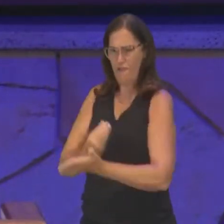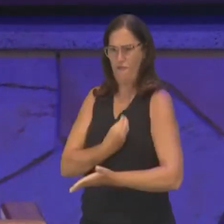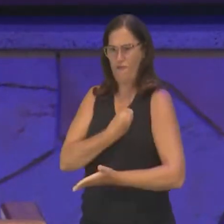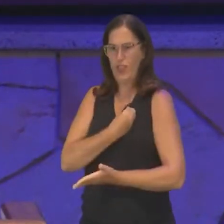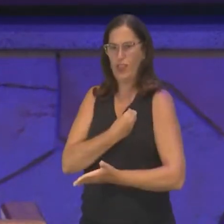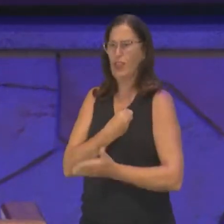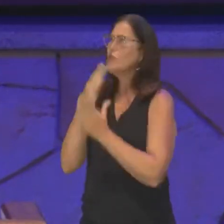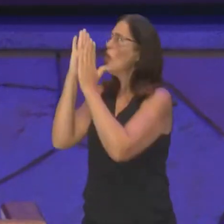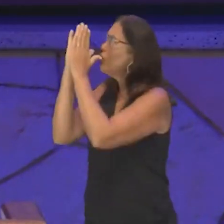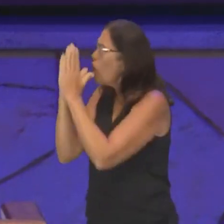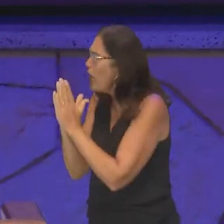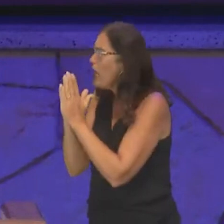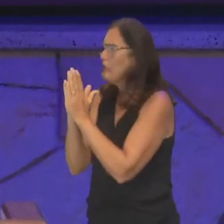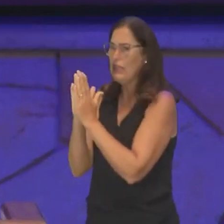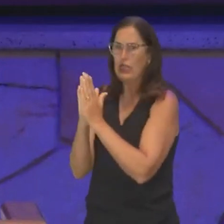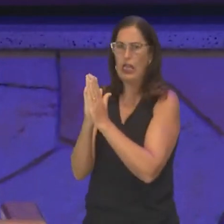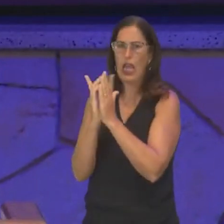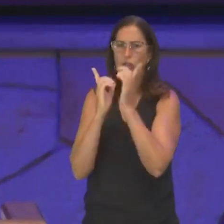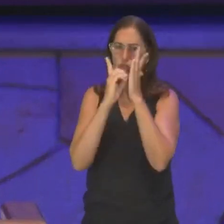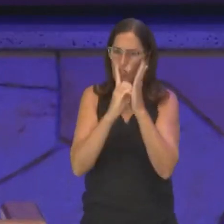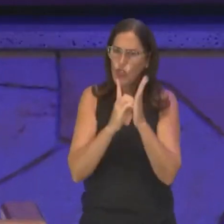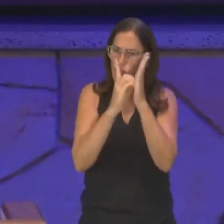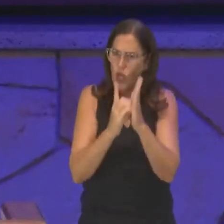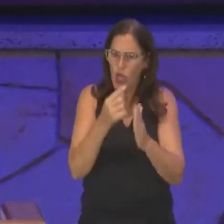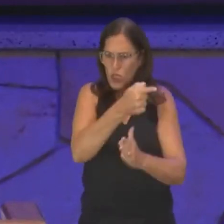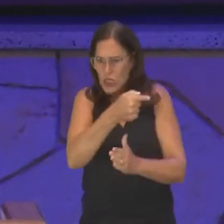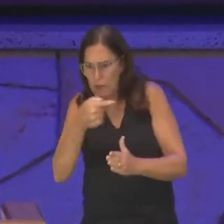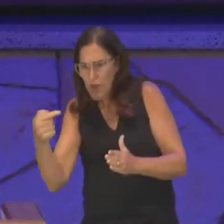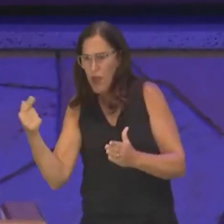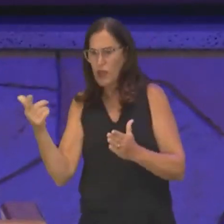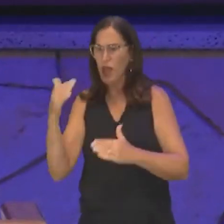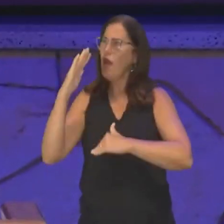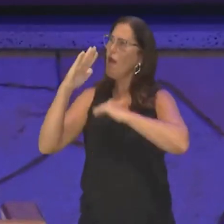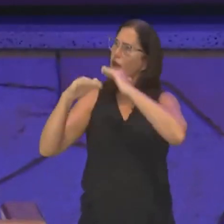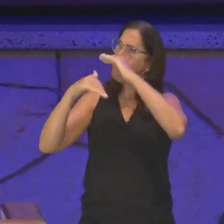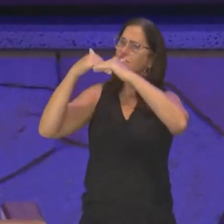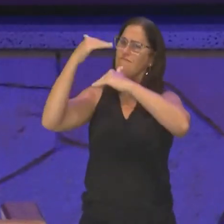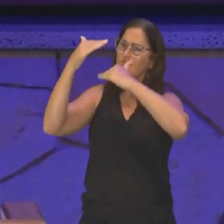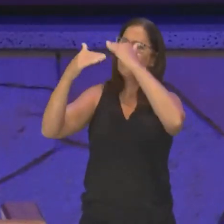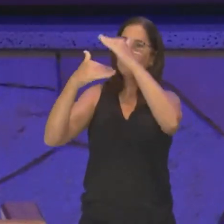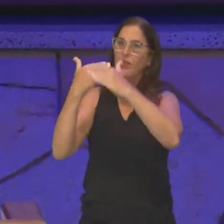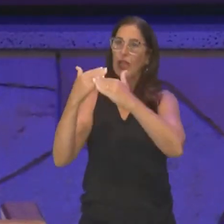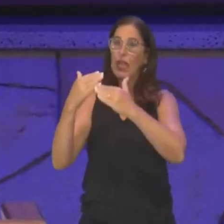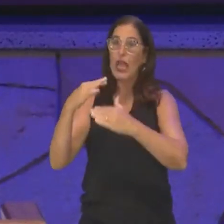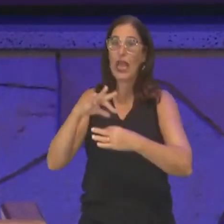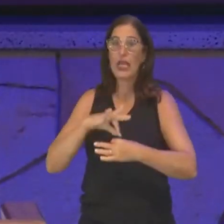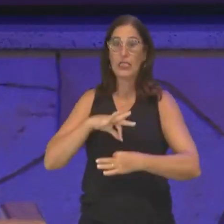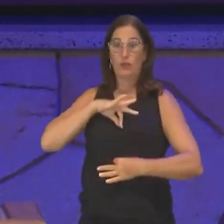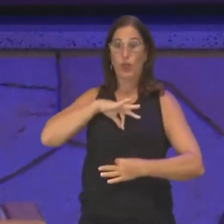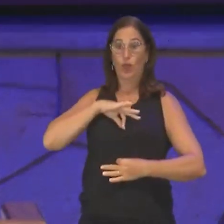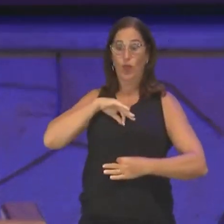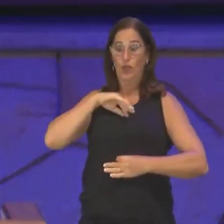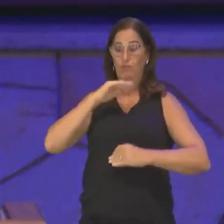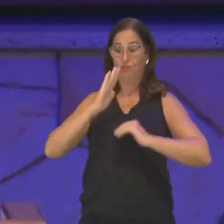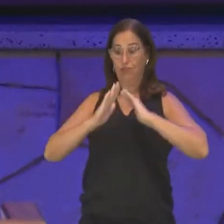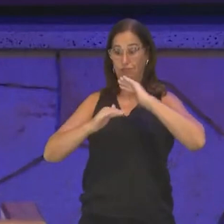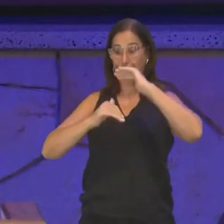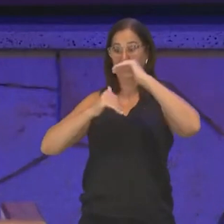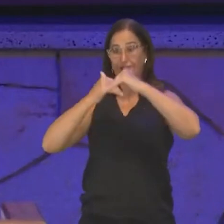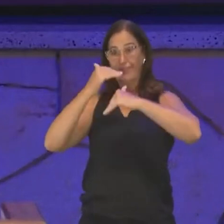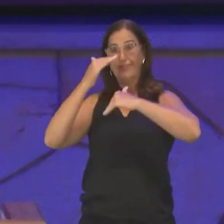de adoração devocional durante a semana, para que possam crescer também espiritualmente.